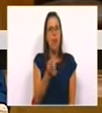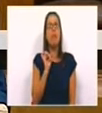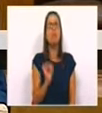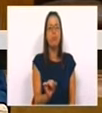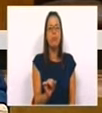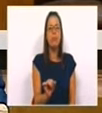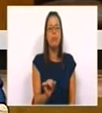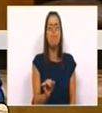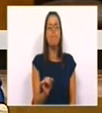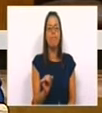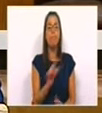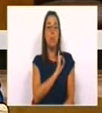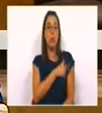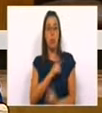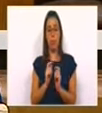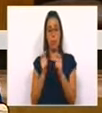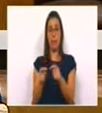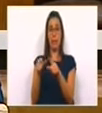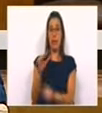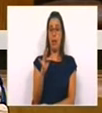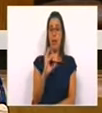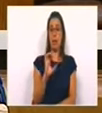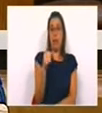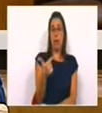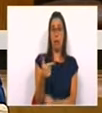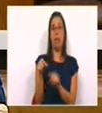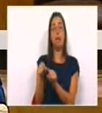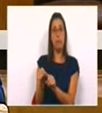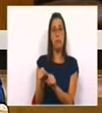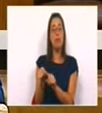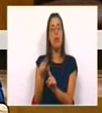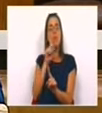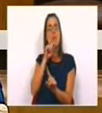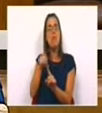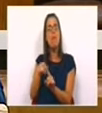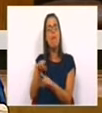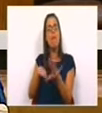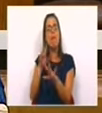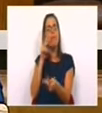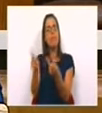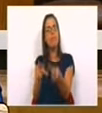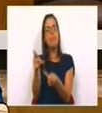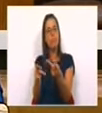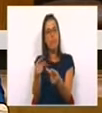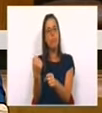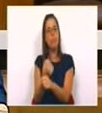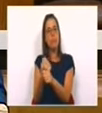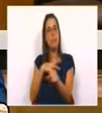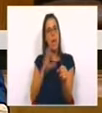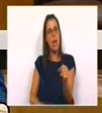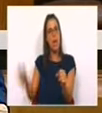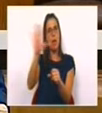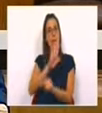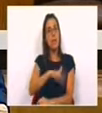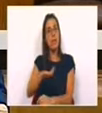visa dar competências à FCT no sentido de poder ser feita uma avaliação das atividades nacionais